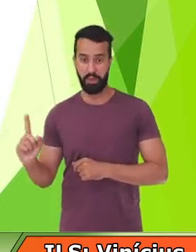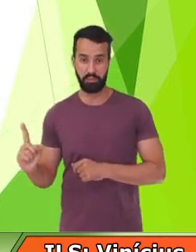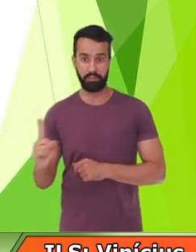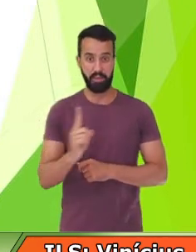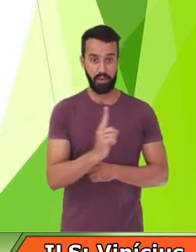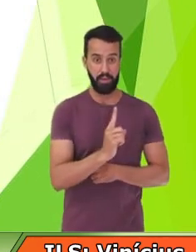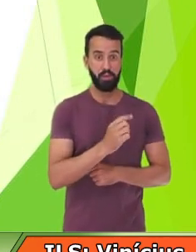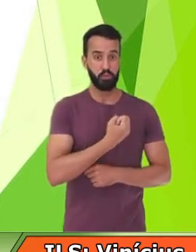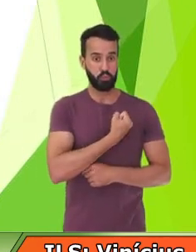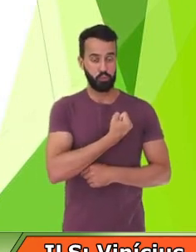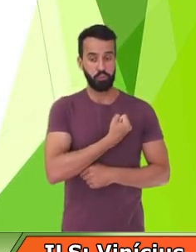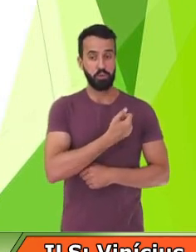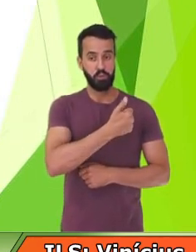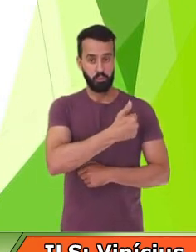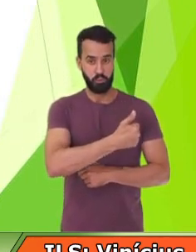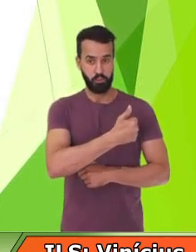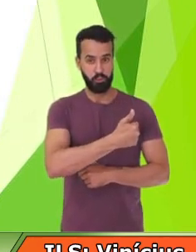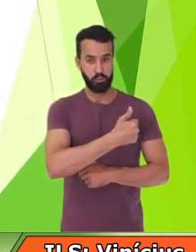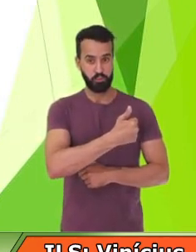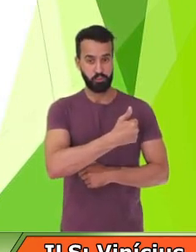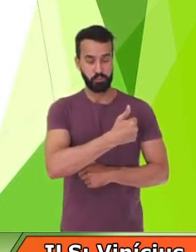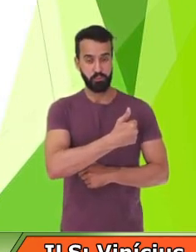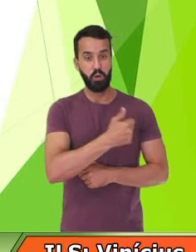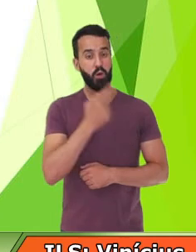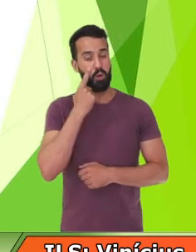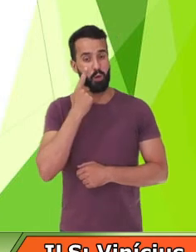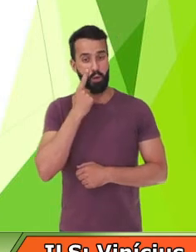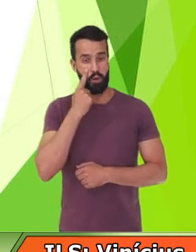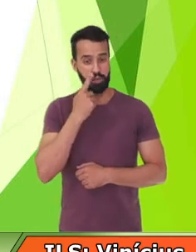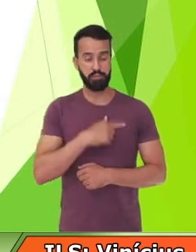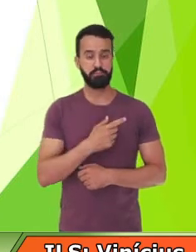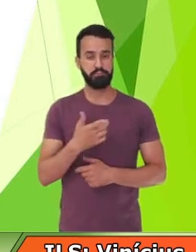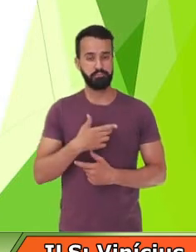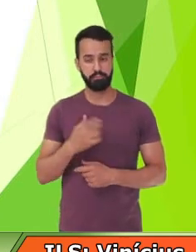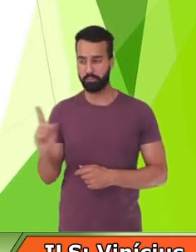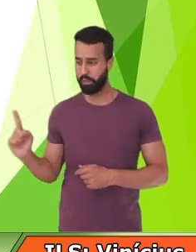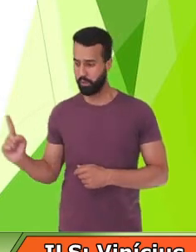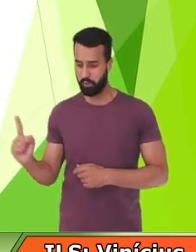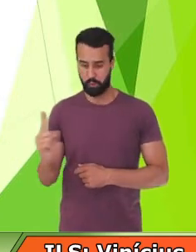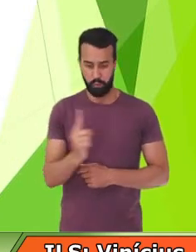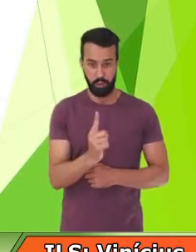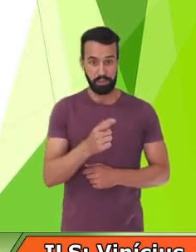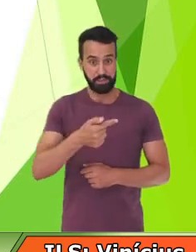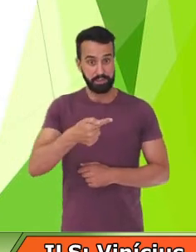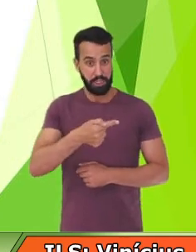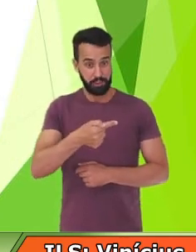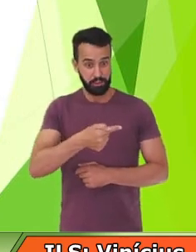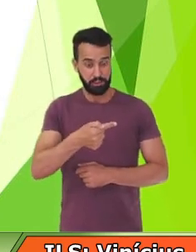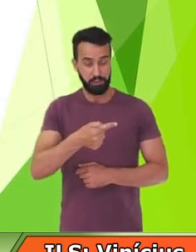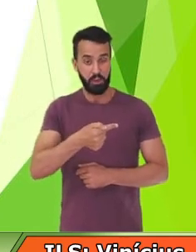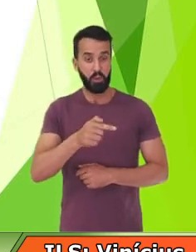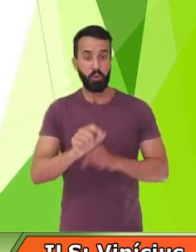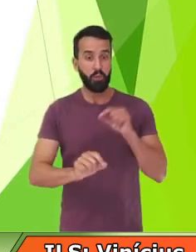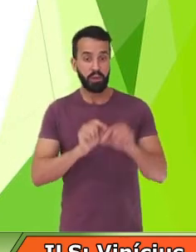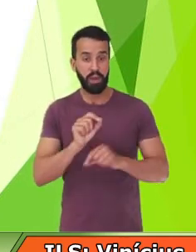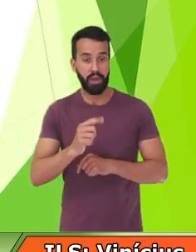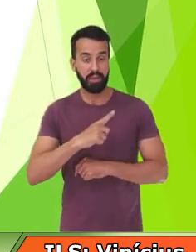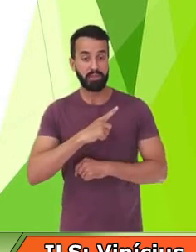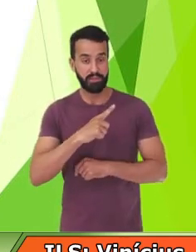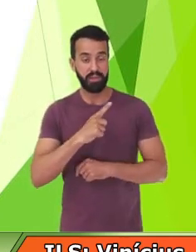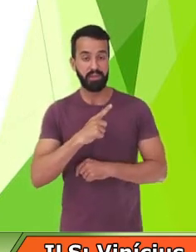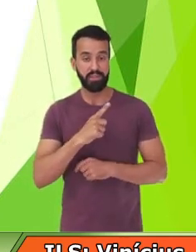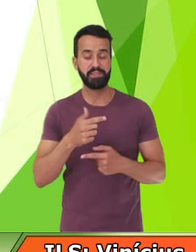uma divisão de 10 partes. Na sétima parte das 10 divididas, eu posso colocar a